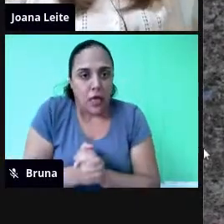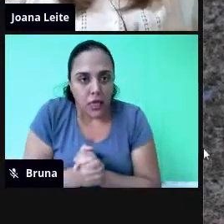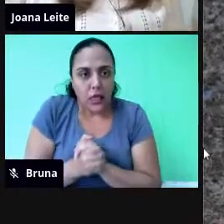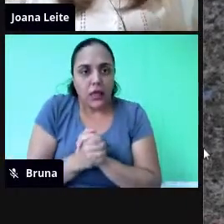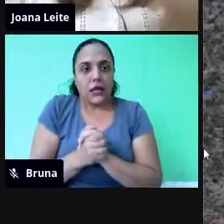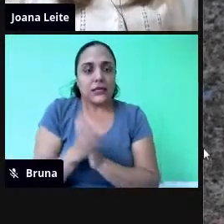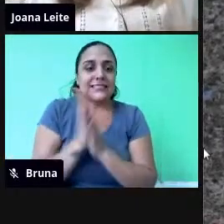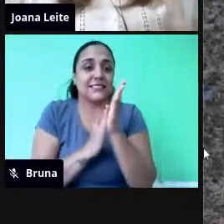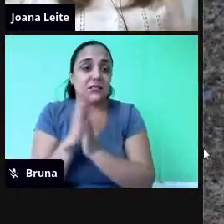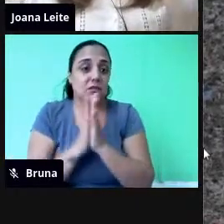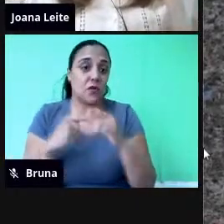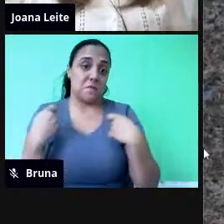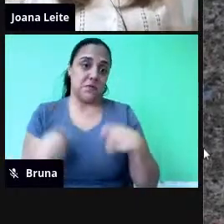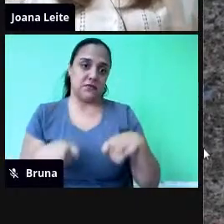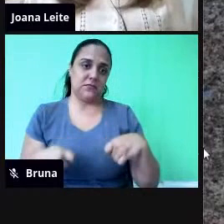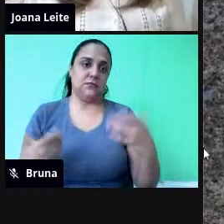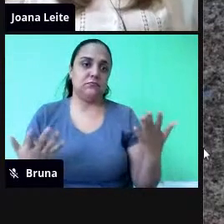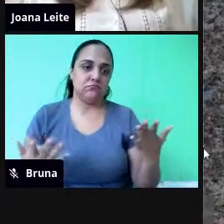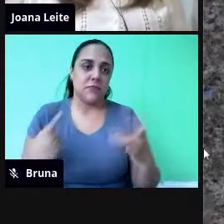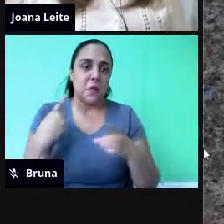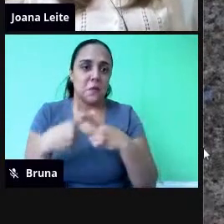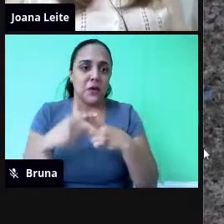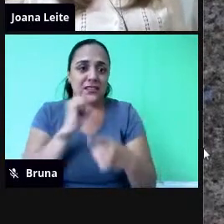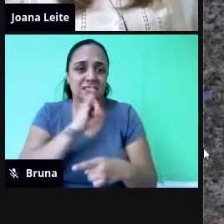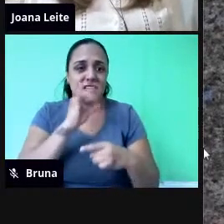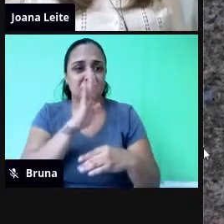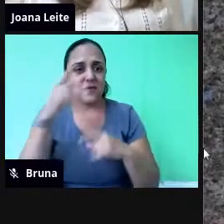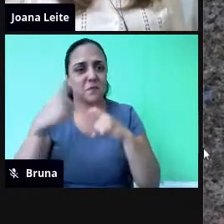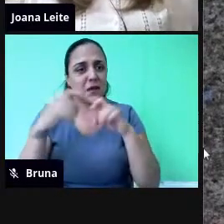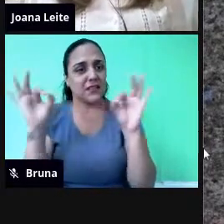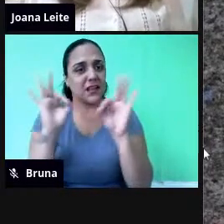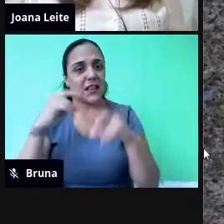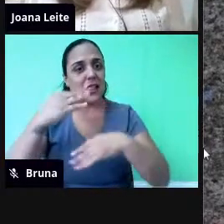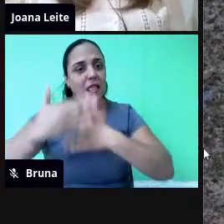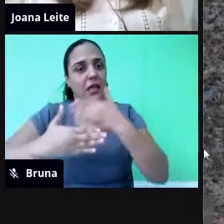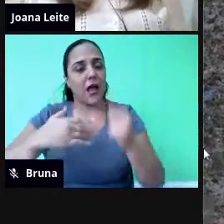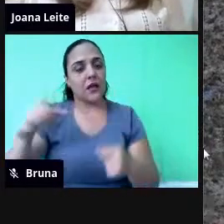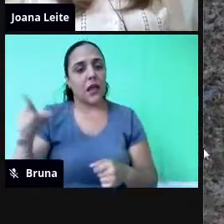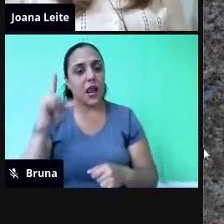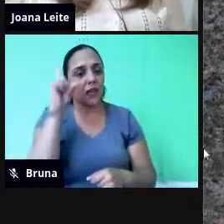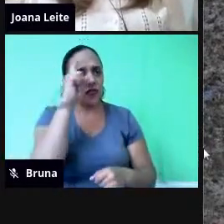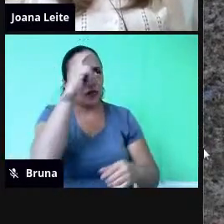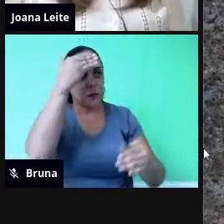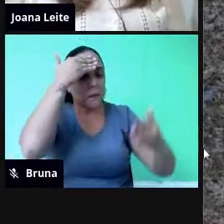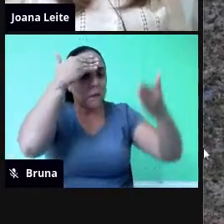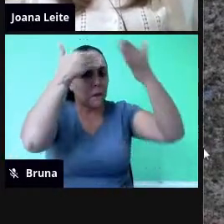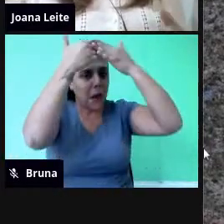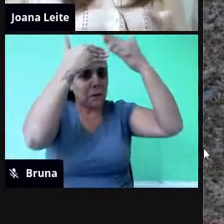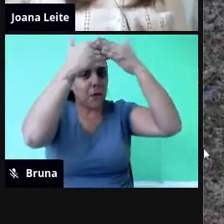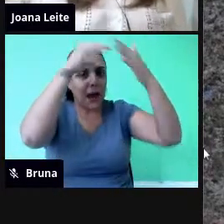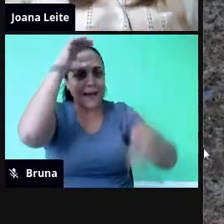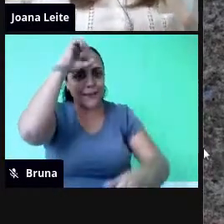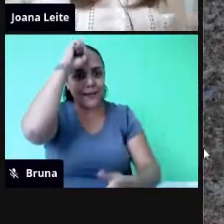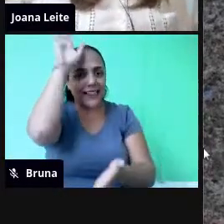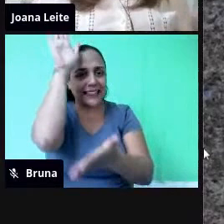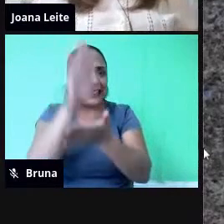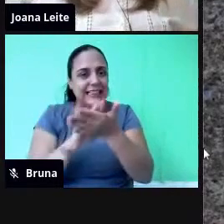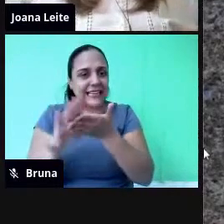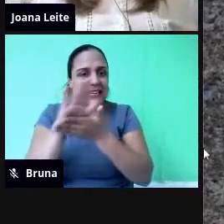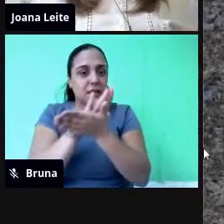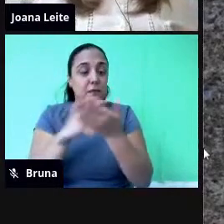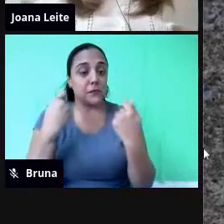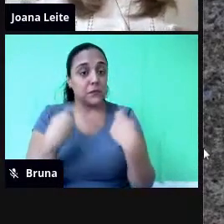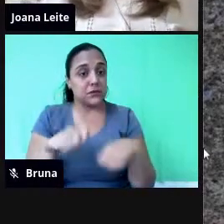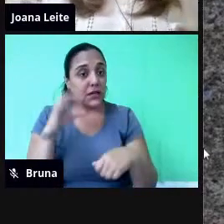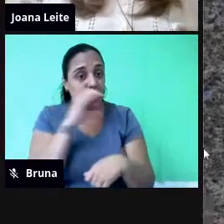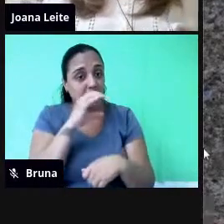em estímulos, mais dificuldade ela tem em aprender e se desenvolver. Tá? Então, por isso que a intensidade do tratamento, ela